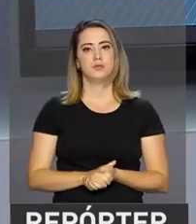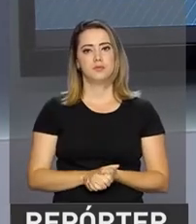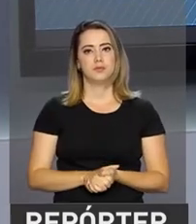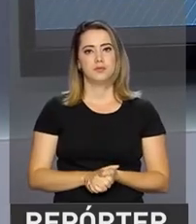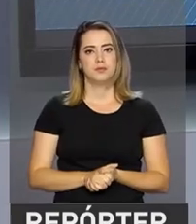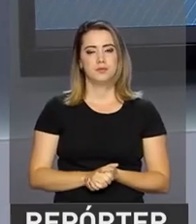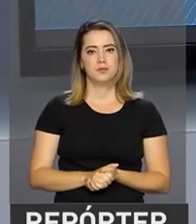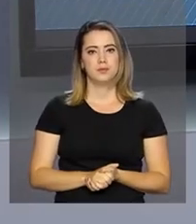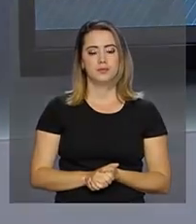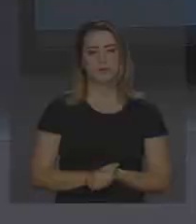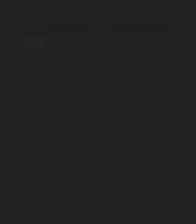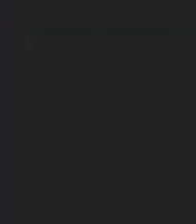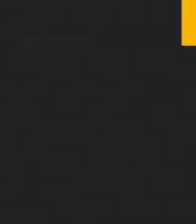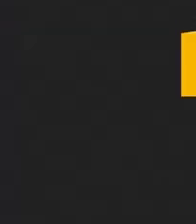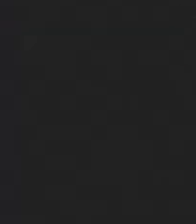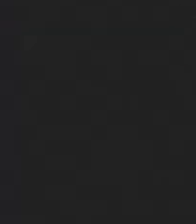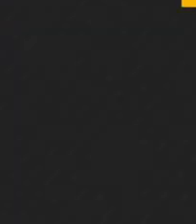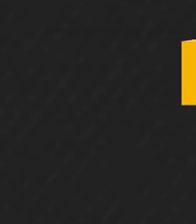Governo Federal.